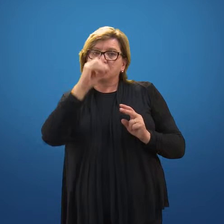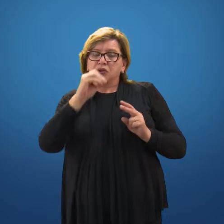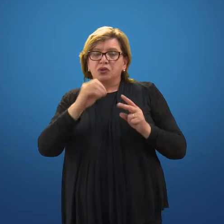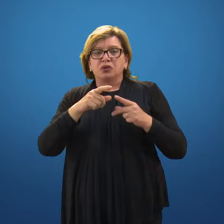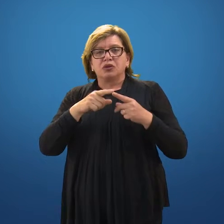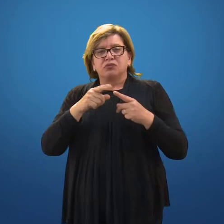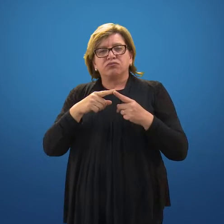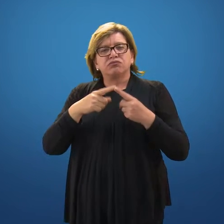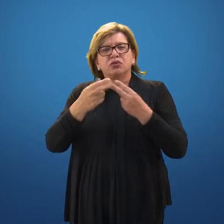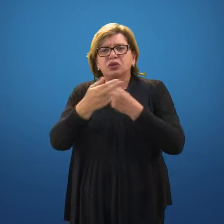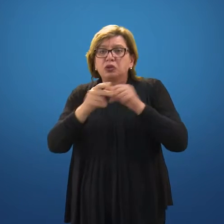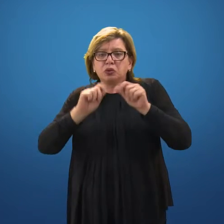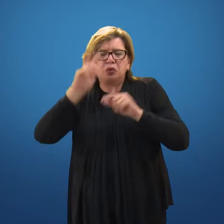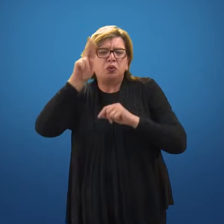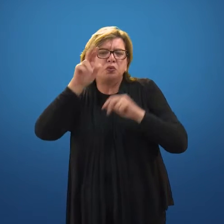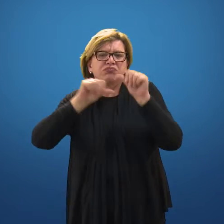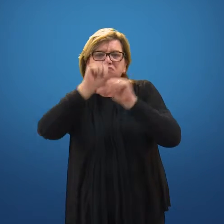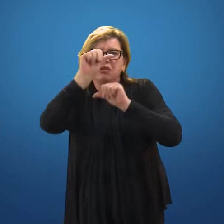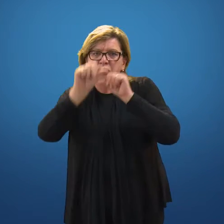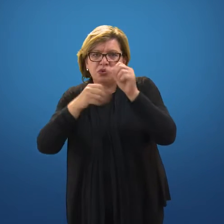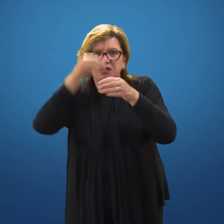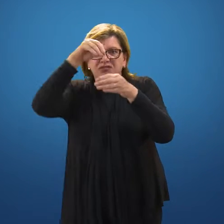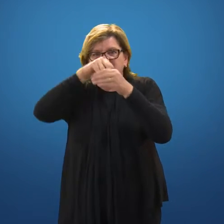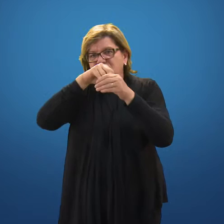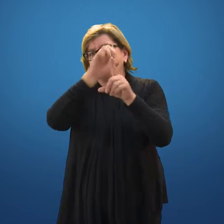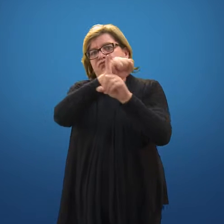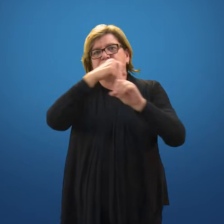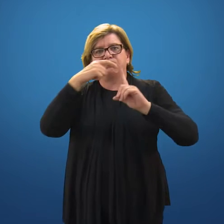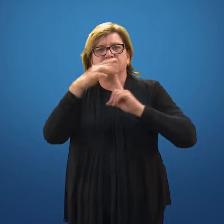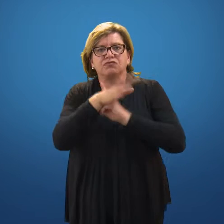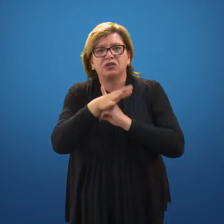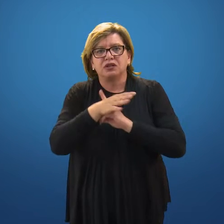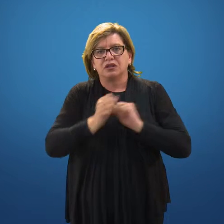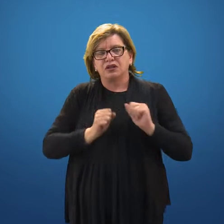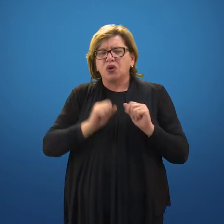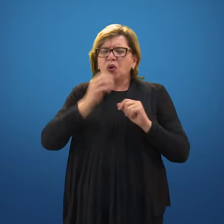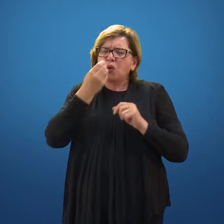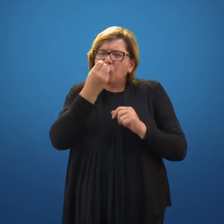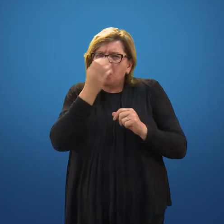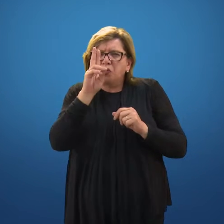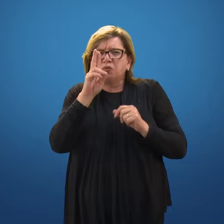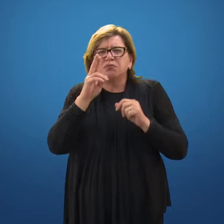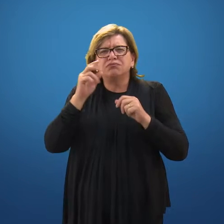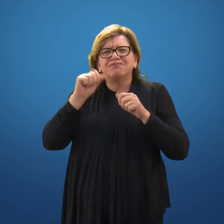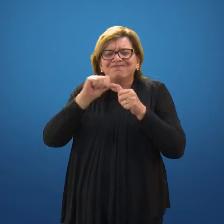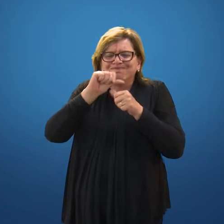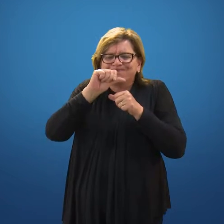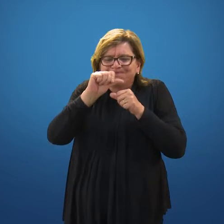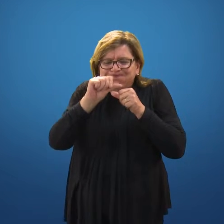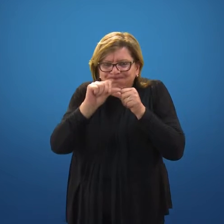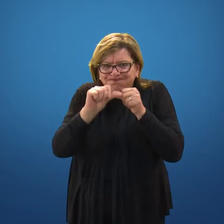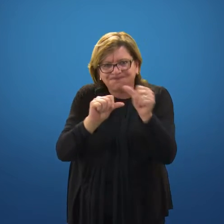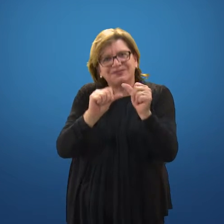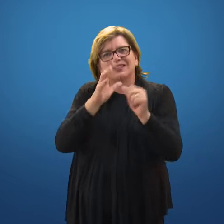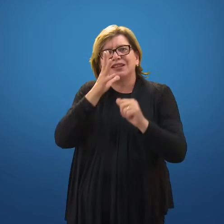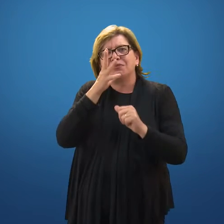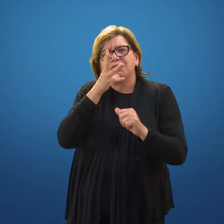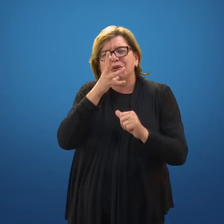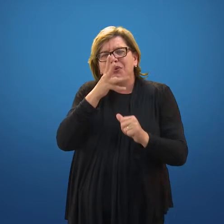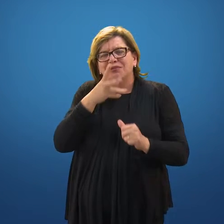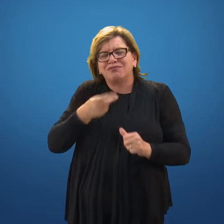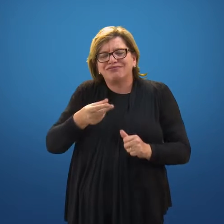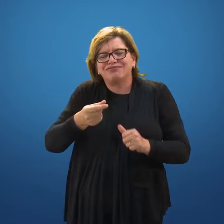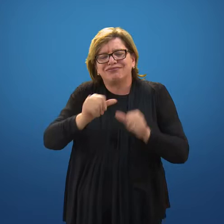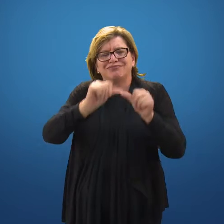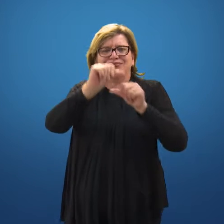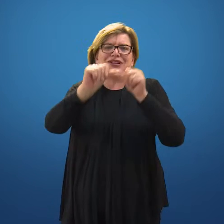seriam aquelas coisas que não mudam dentro de uma sociedade, ou mudam com muita dificuldade, dentro de um longo